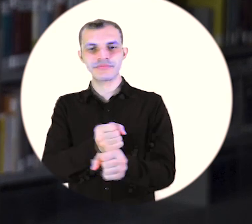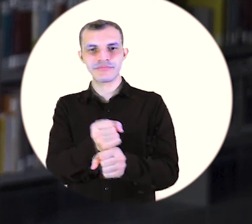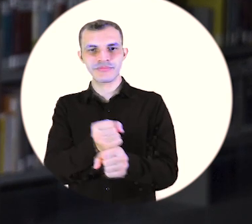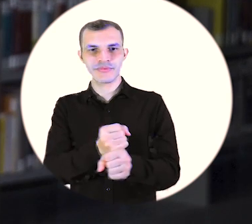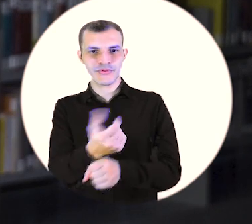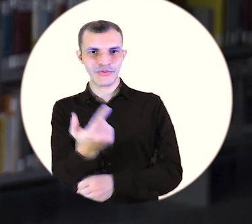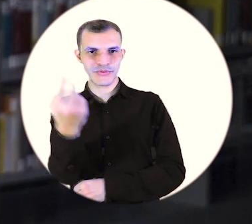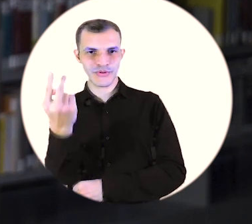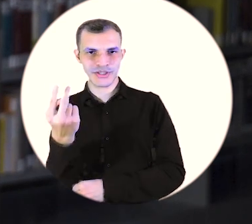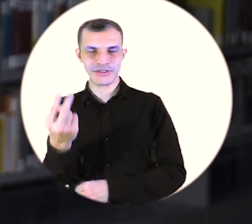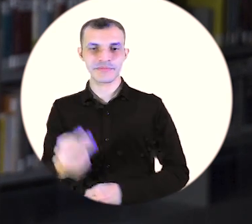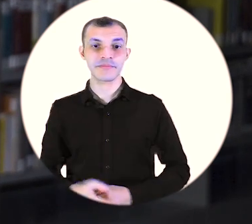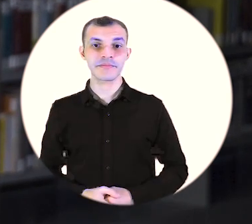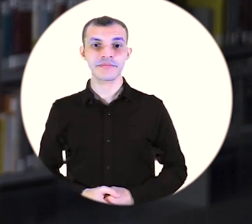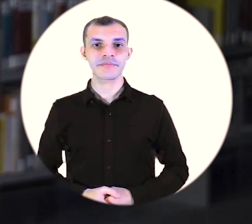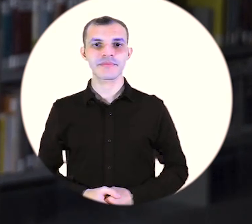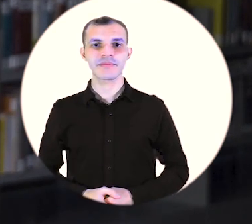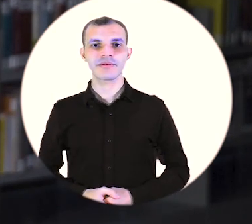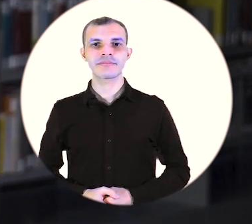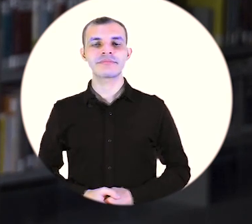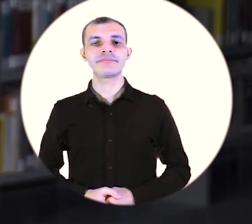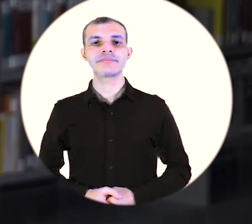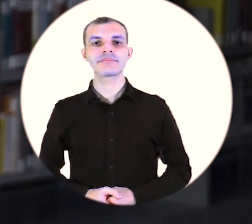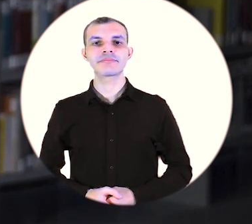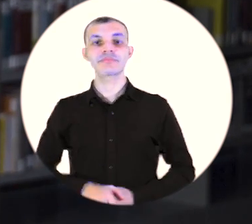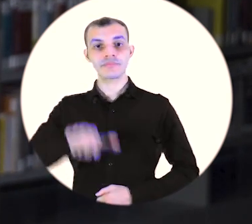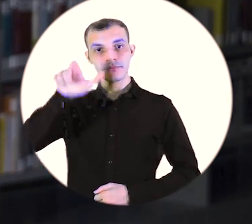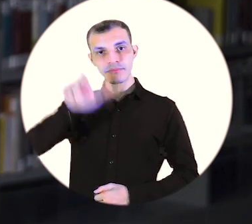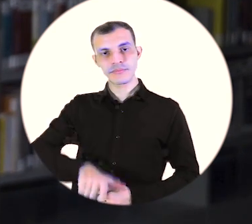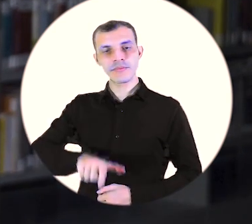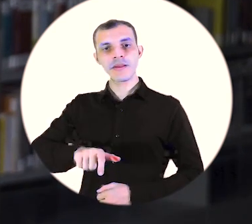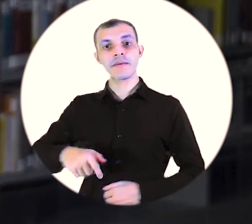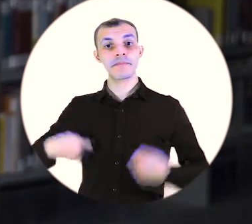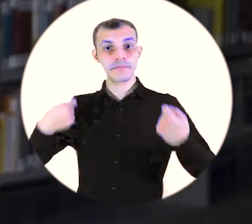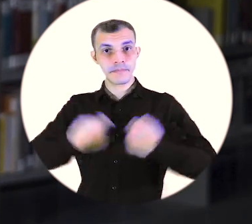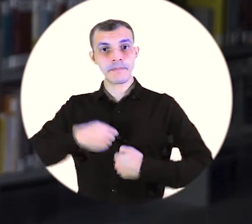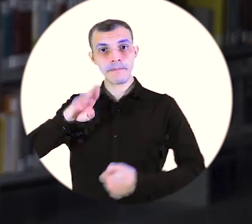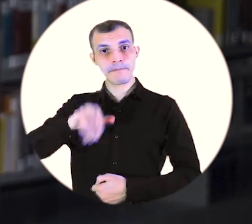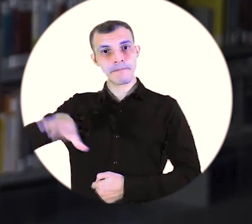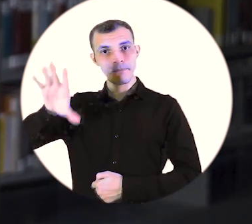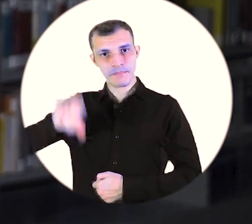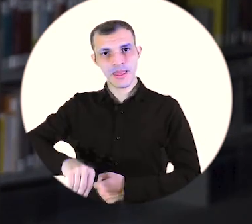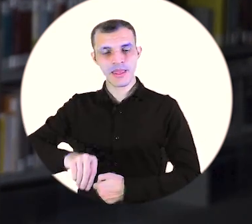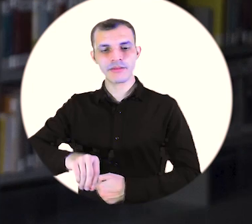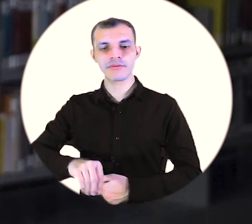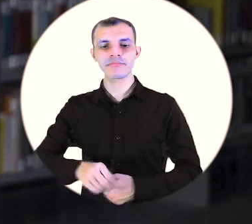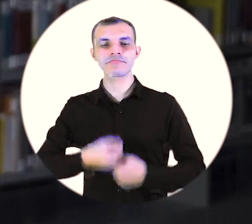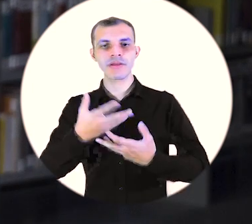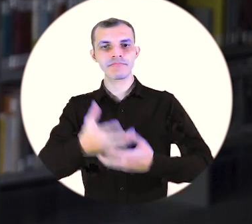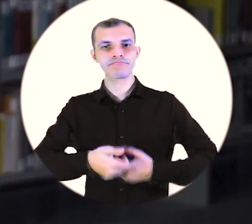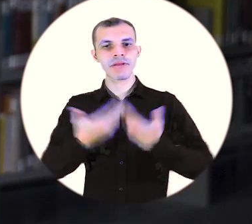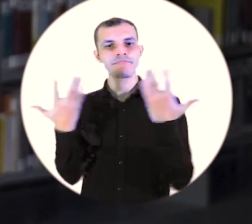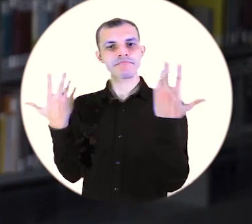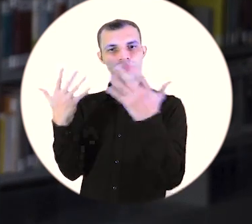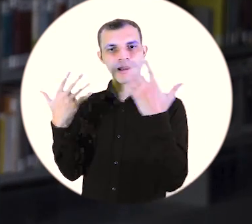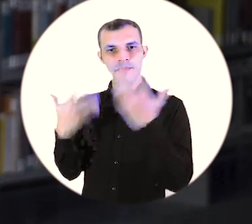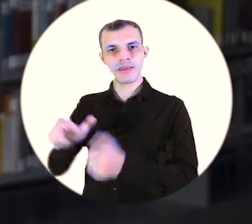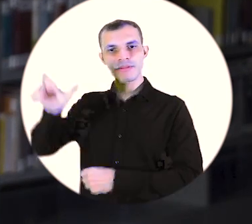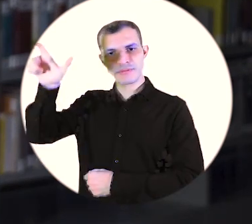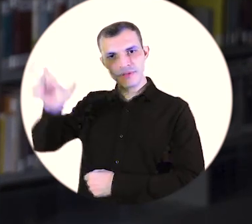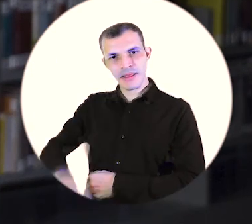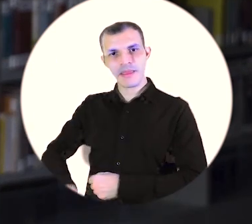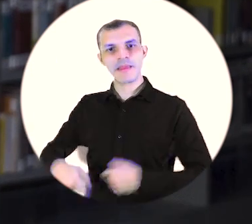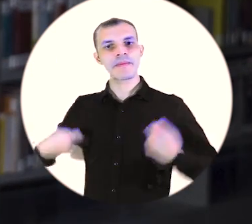2024-2026. Na ocasião, o presidente Beto Simonetti reiterou a disposição da OAB ao diálogo para soluções alinhadas à cidadania